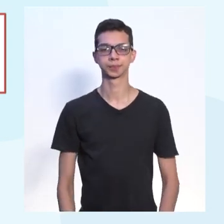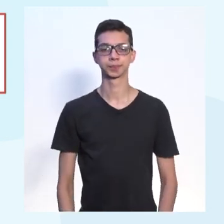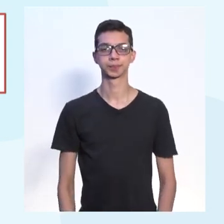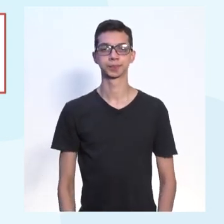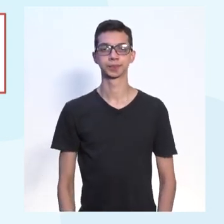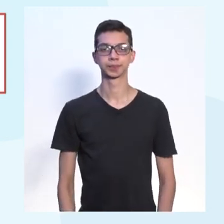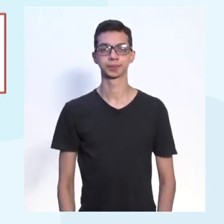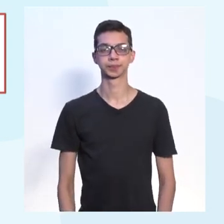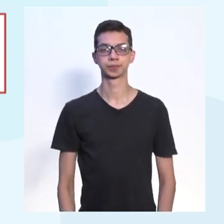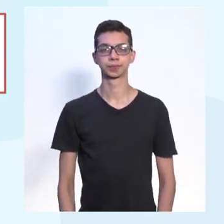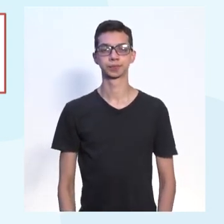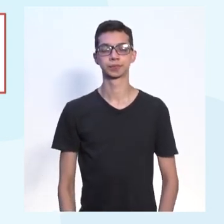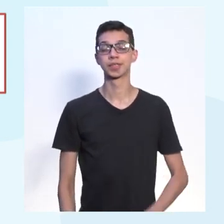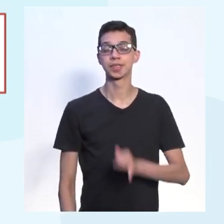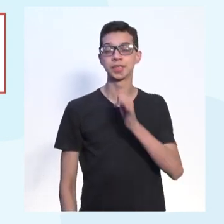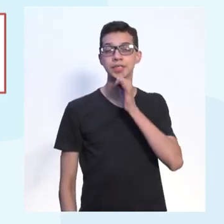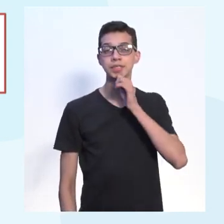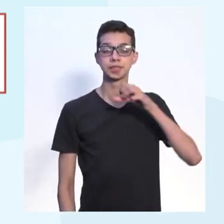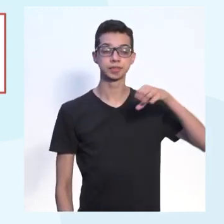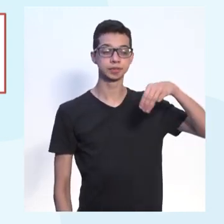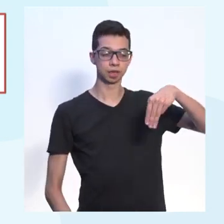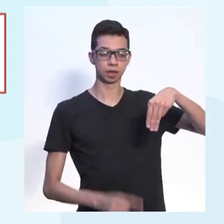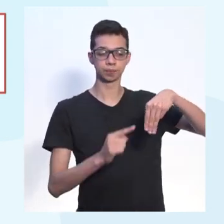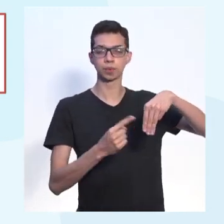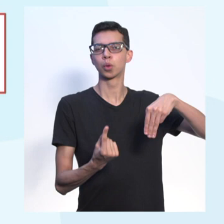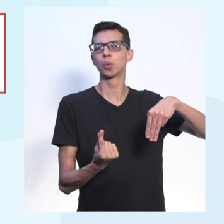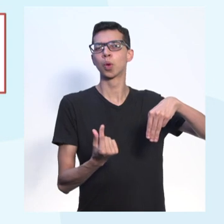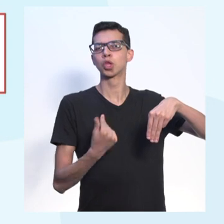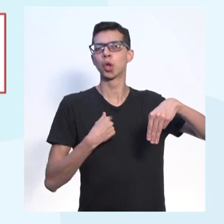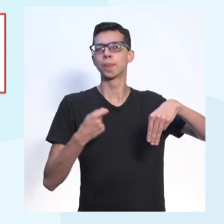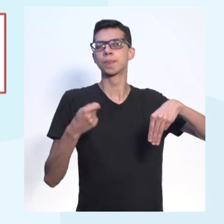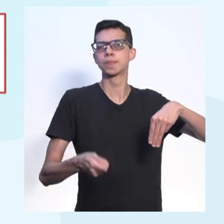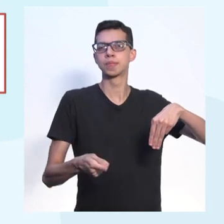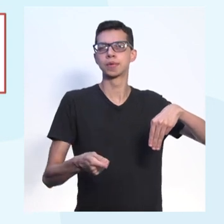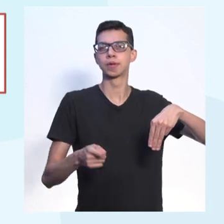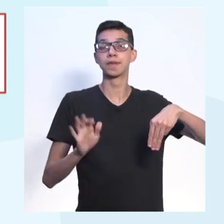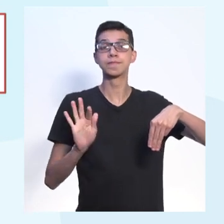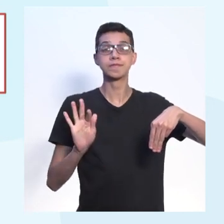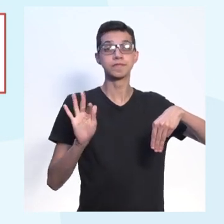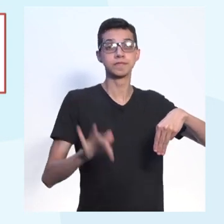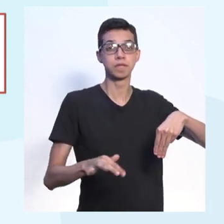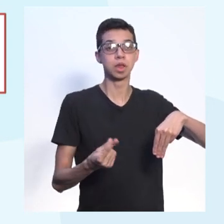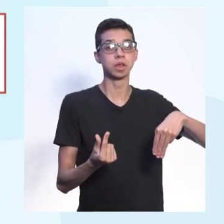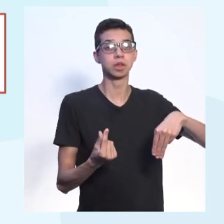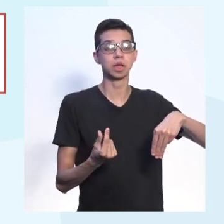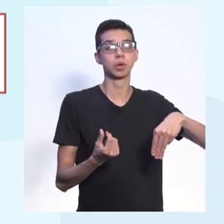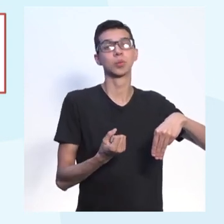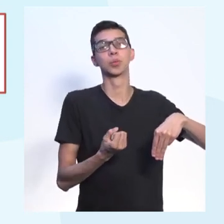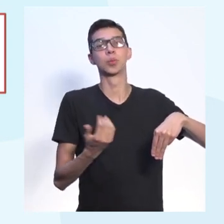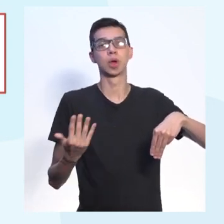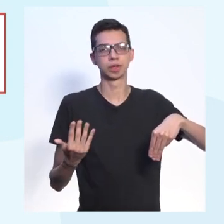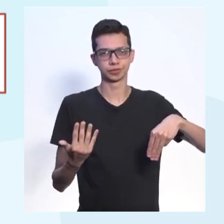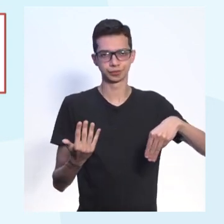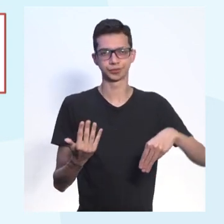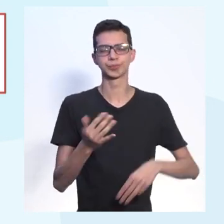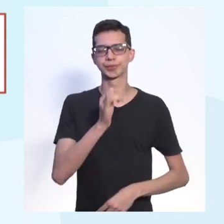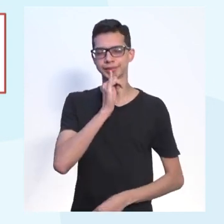Seria o quanto eu vou pagar lá no final. No nosso caso, o nosso exemplo era os